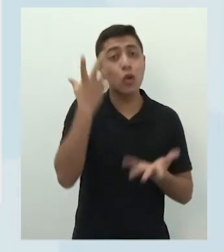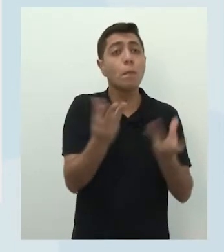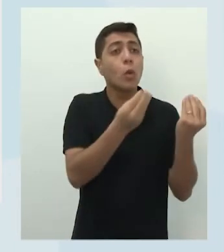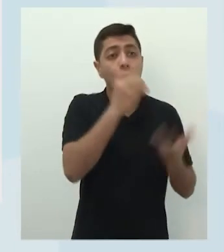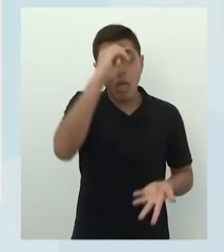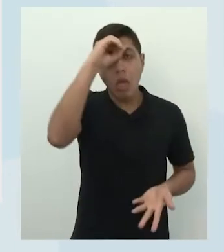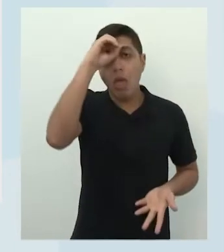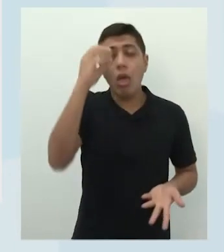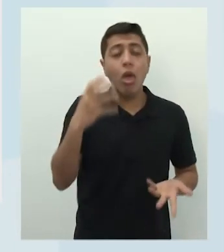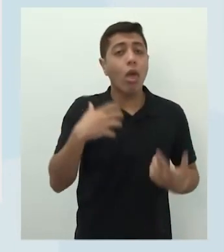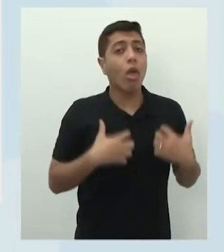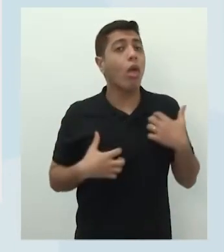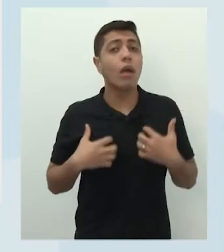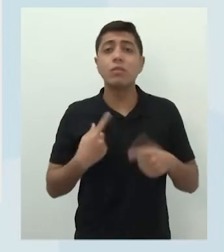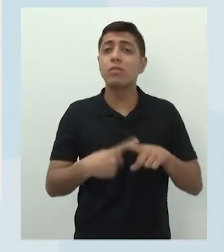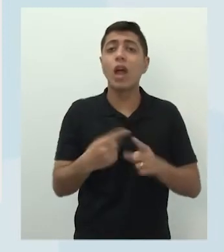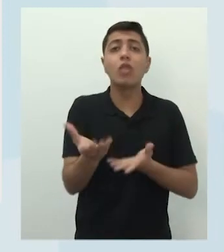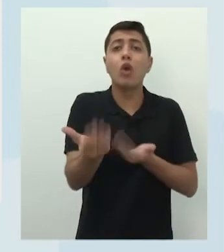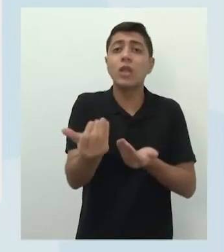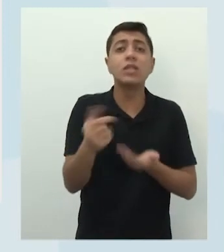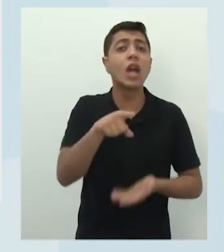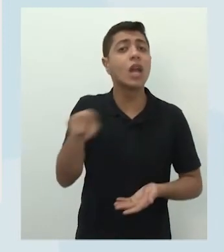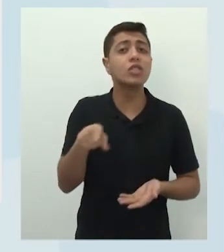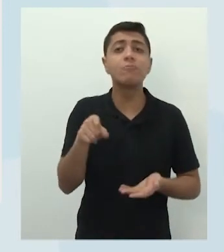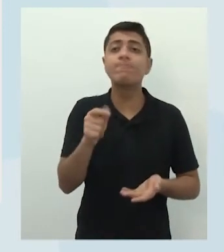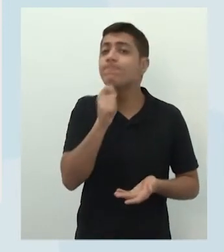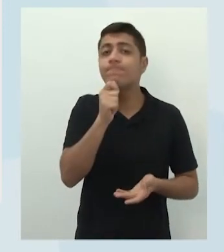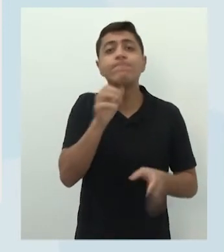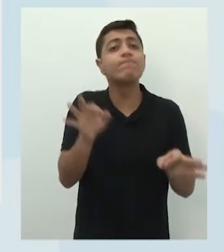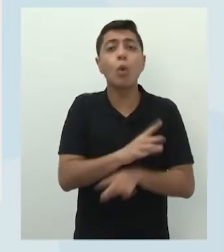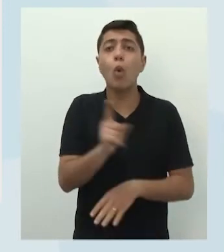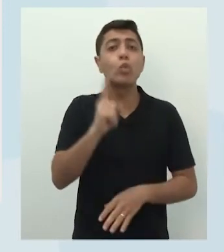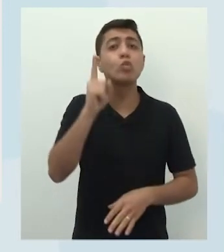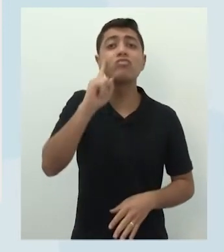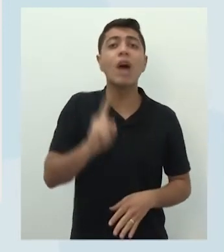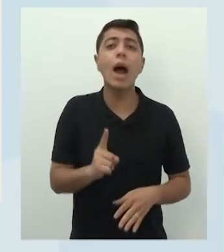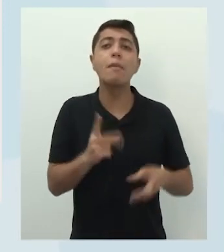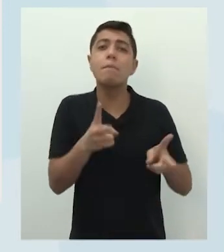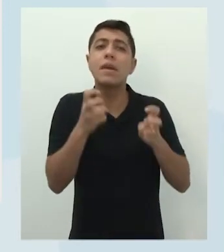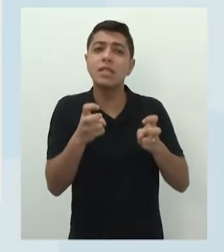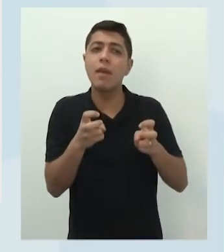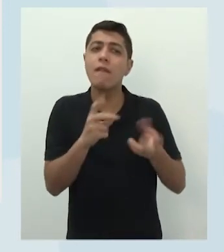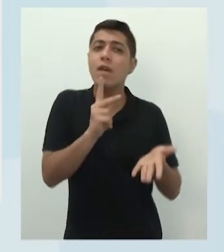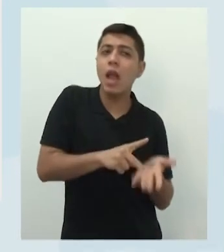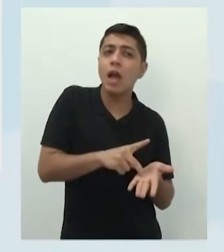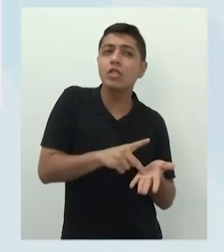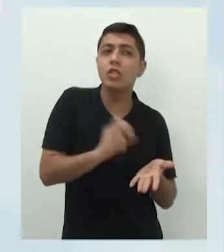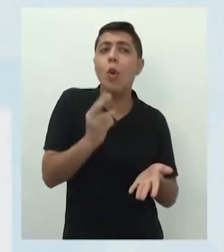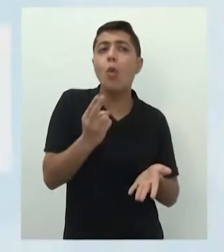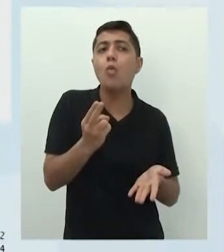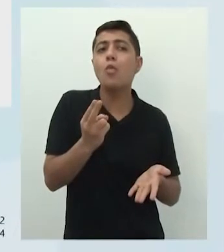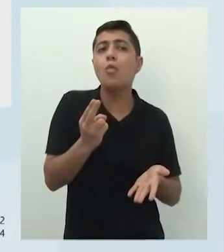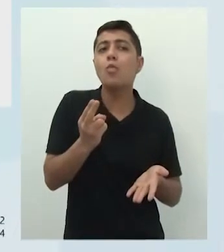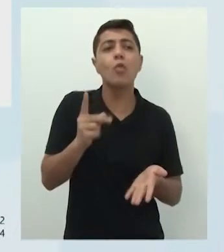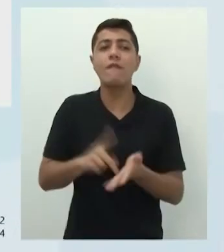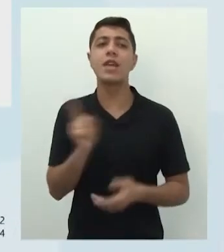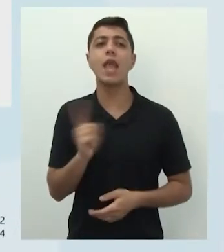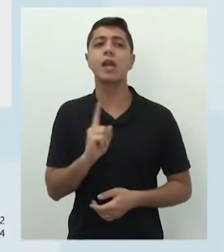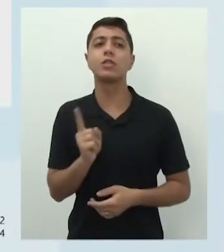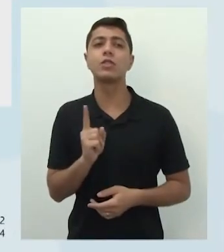não conseguiam reconhecer o que era um conteúdo pago, o que era uma fake news, o que era uma propaganda, o que não